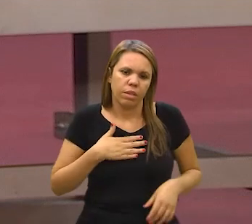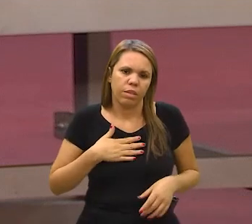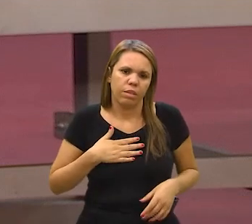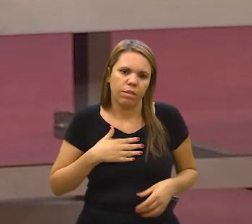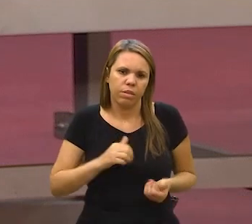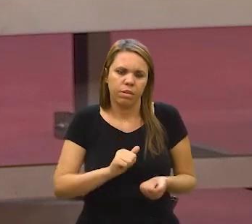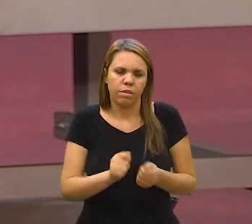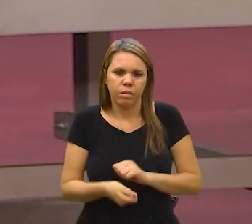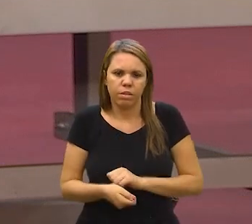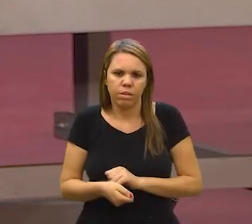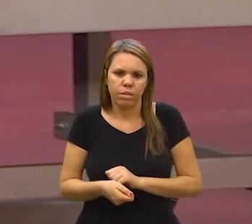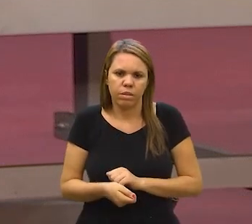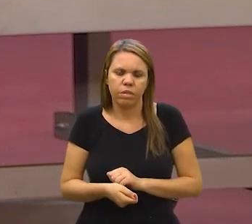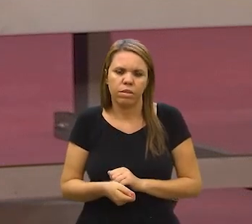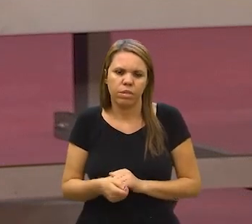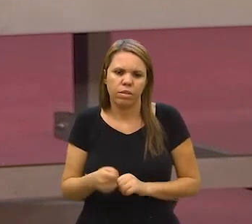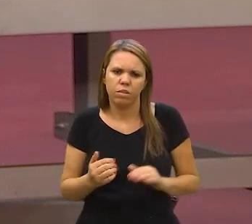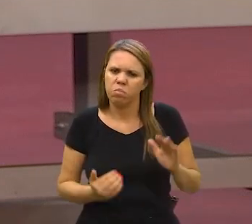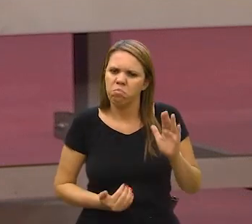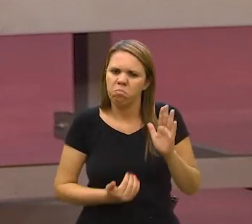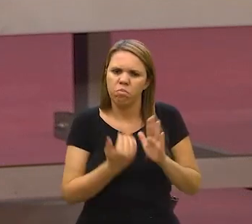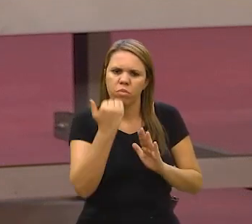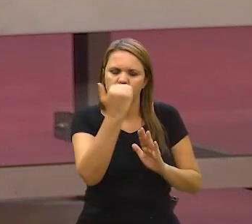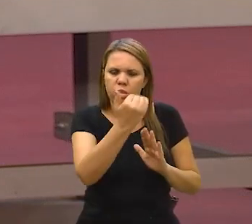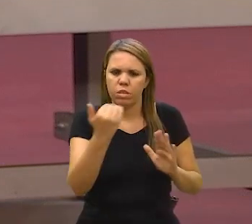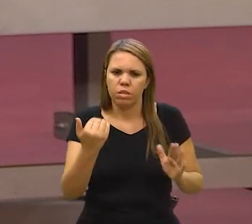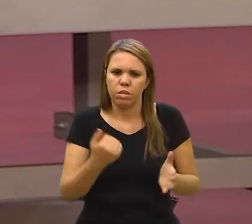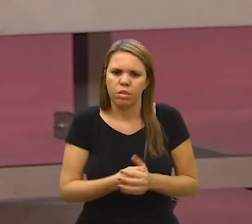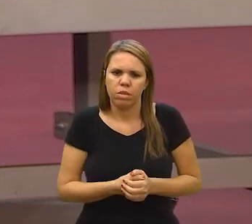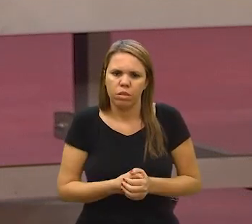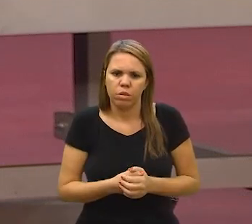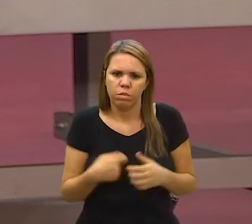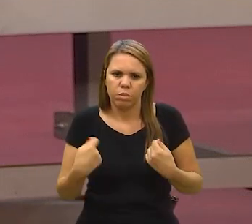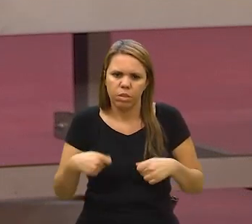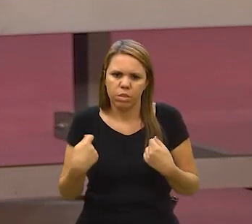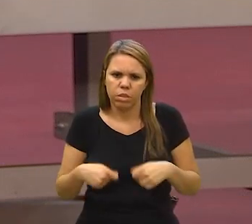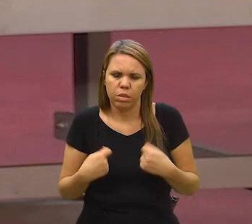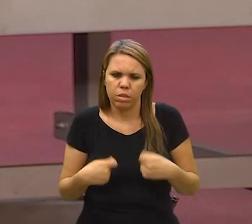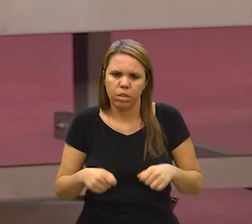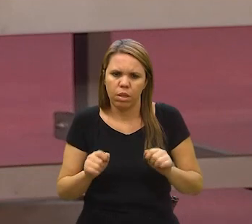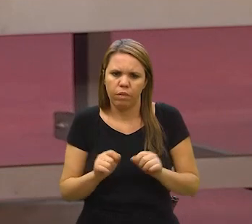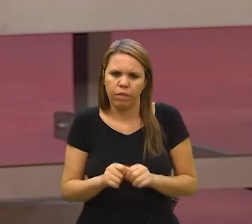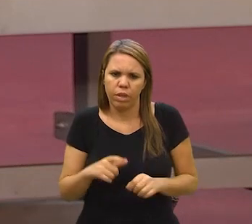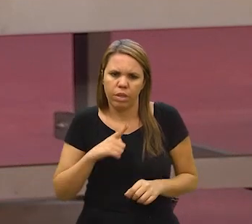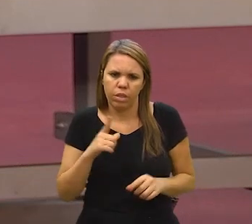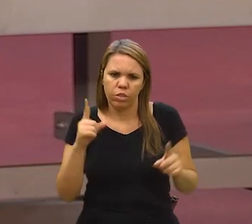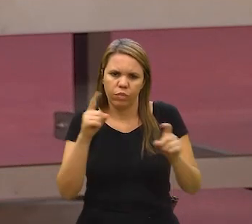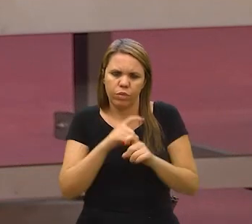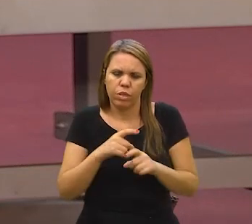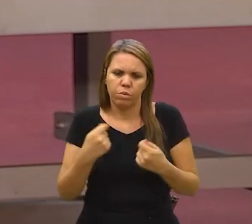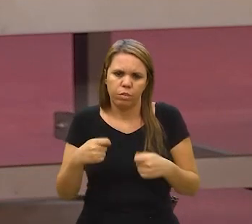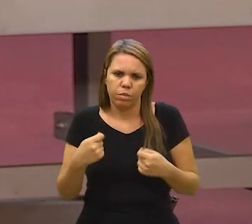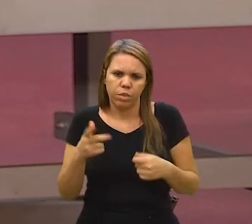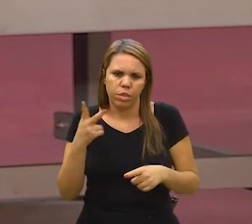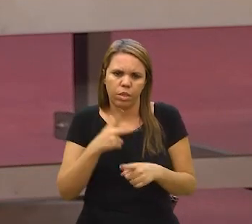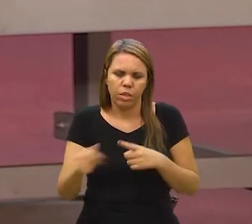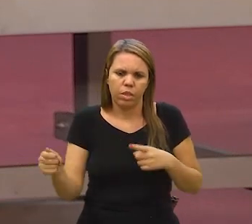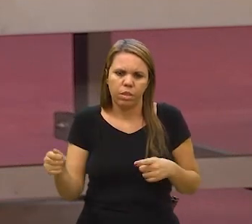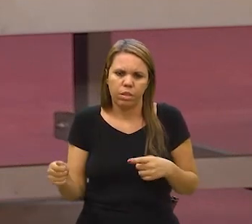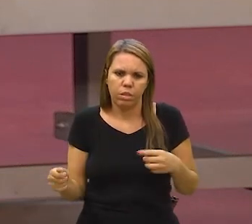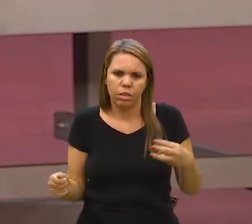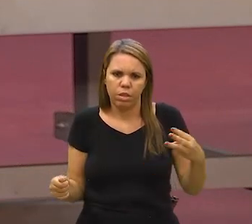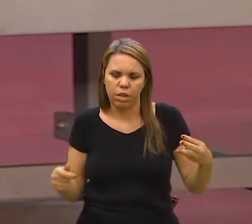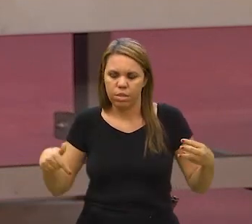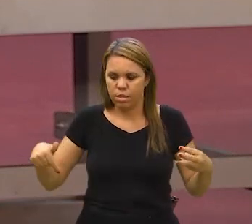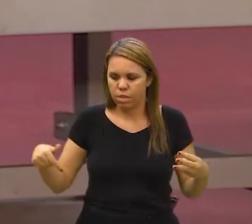com a minha performance. Ele era um adversário que estava muito acima de mim no ranking. Tá. Eu precisava de um placar que era difícil, porque eu precisava ganhar dele no